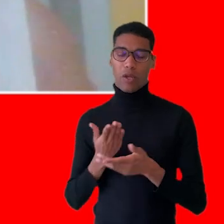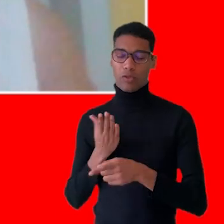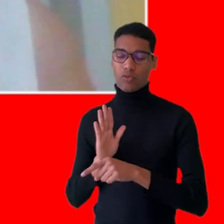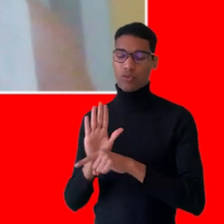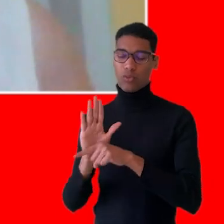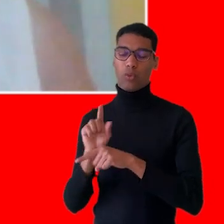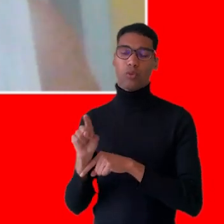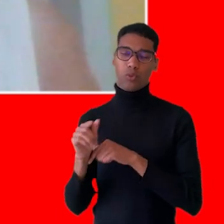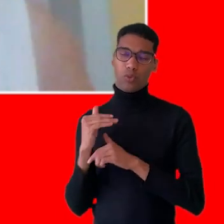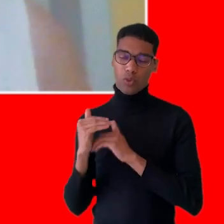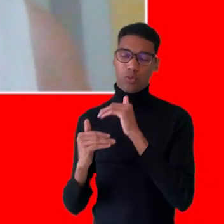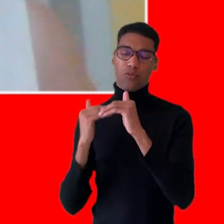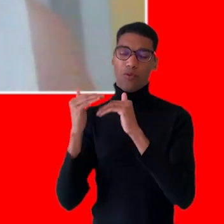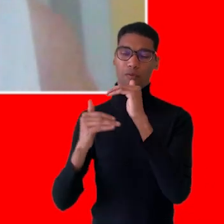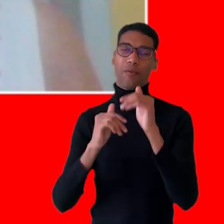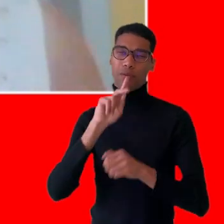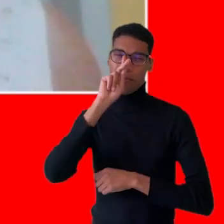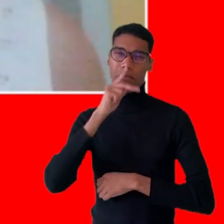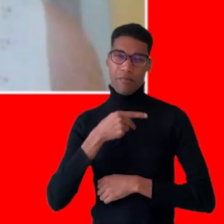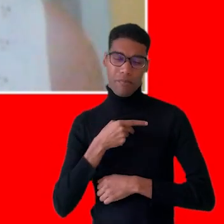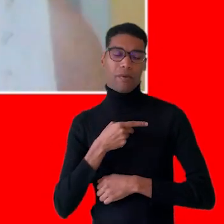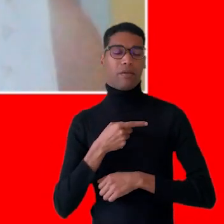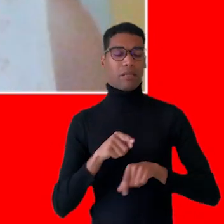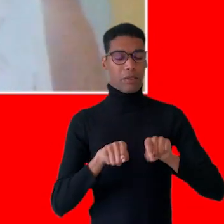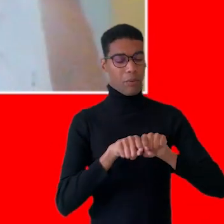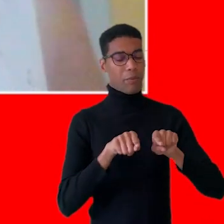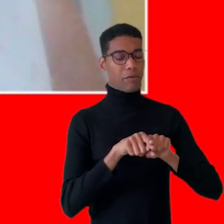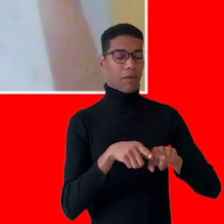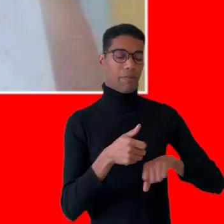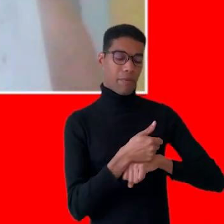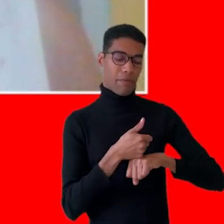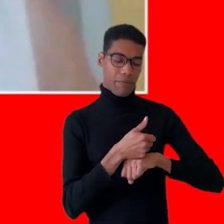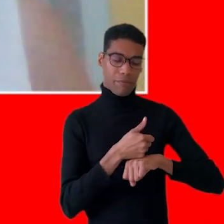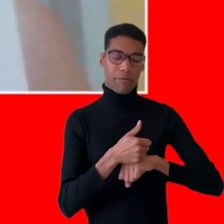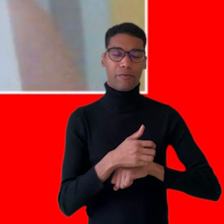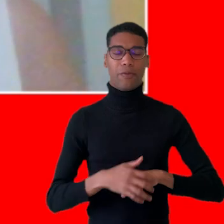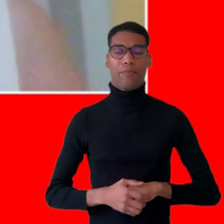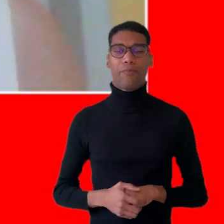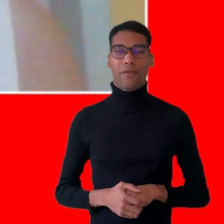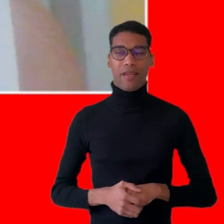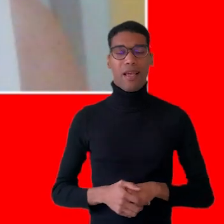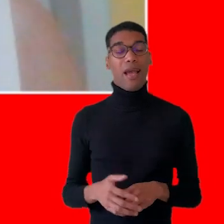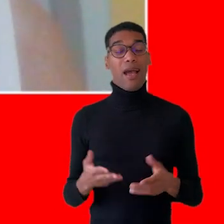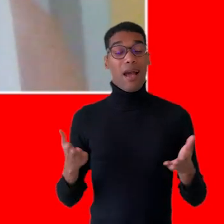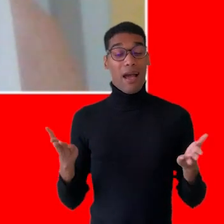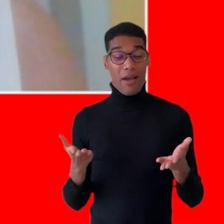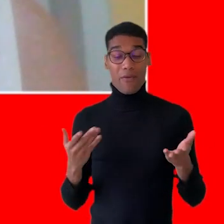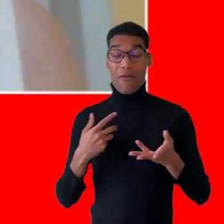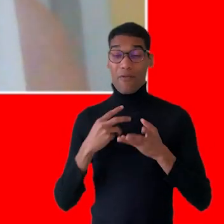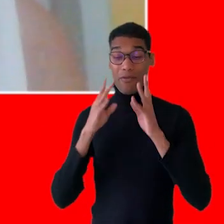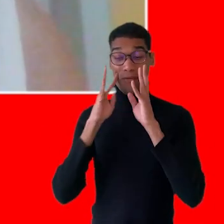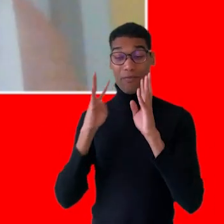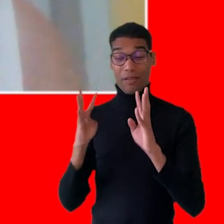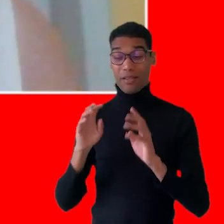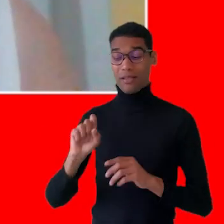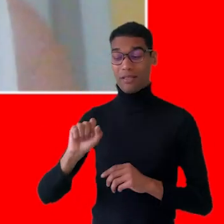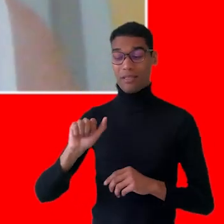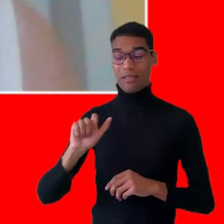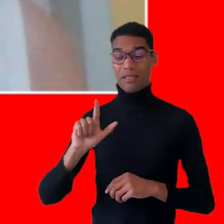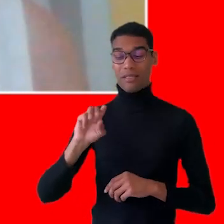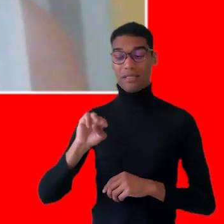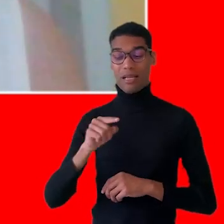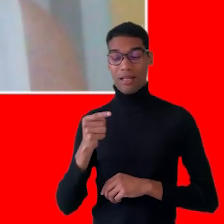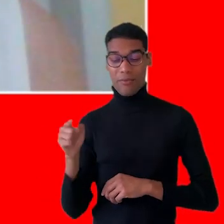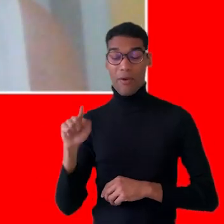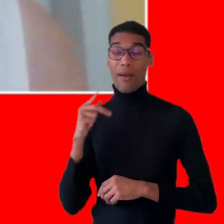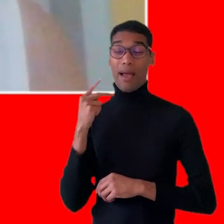sua formação pessoal e profissional, né? Então, agora a gente vai ouvir o nosso querido amigo, né, Saloma